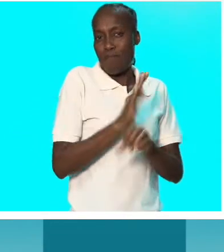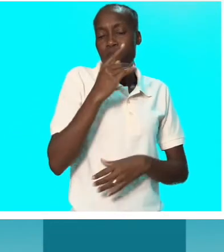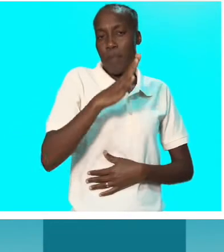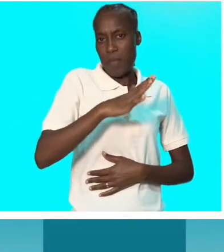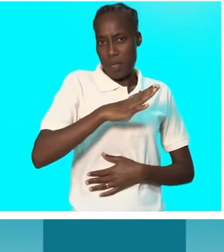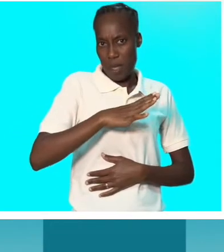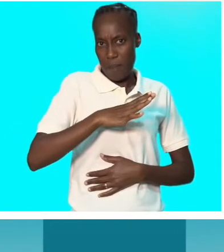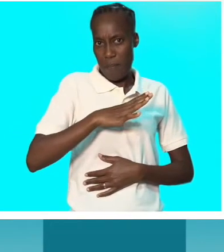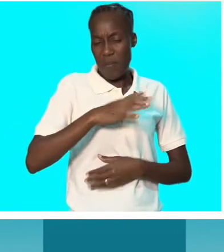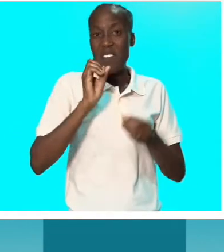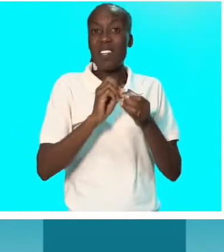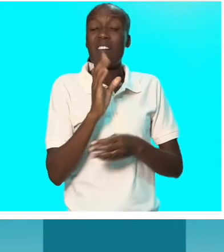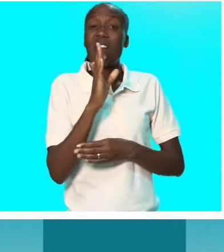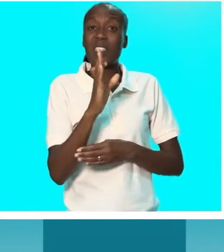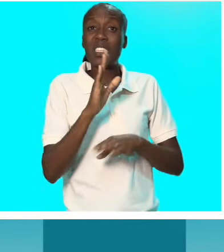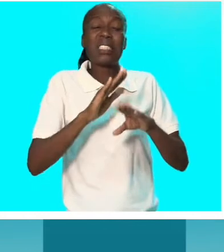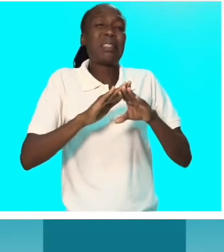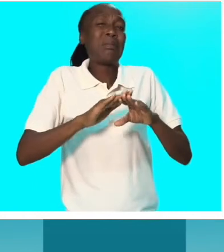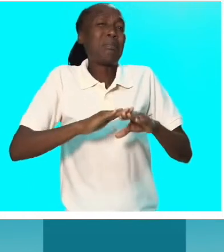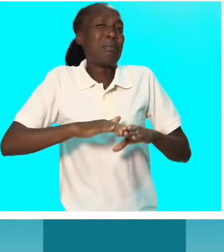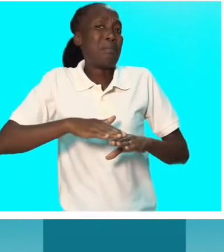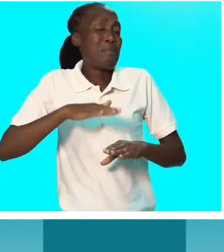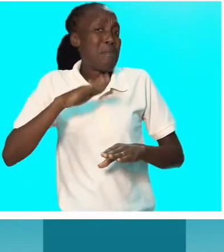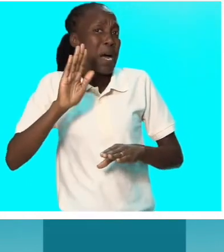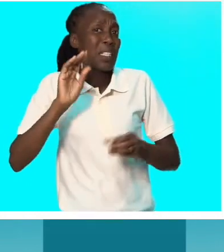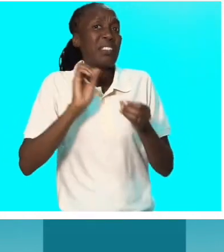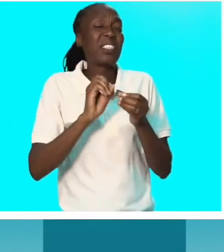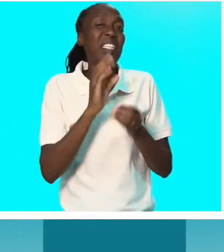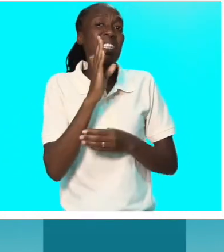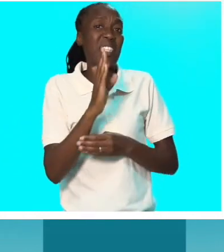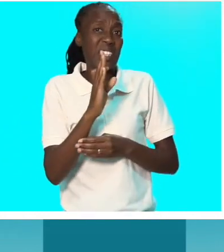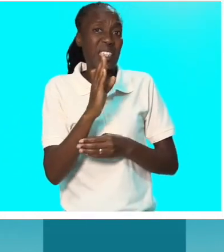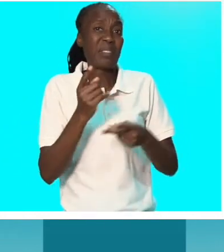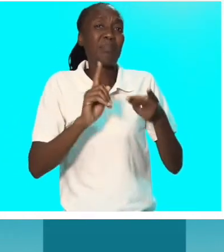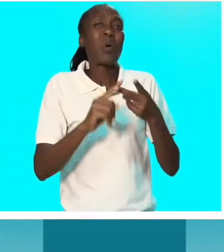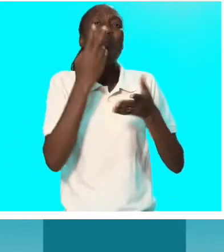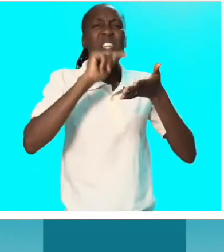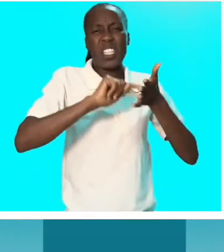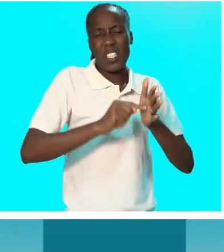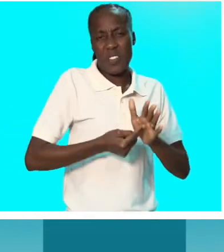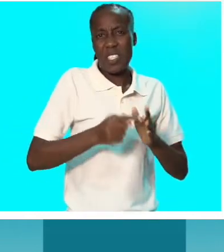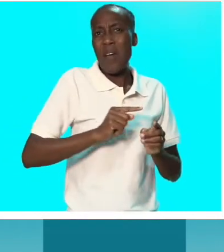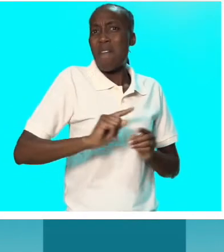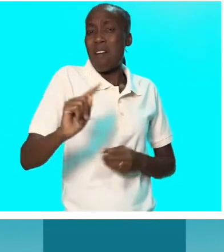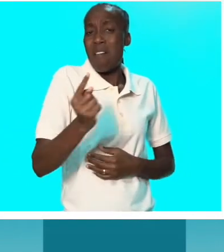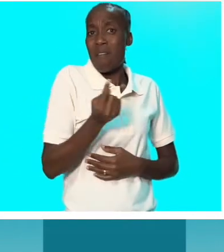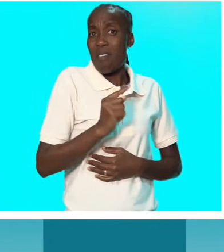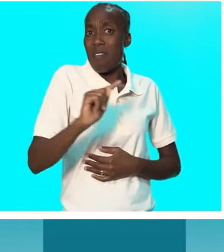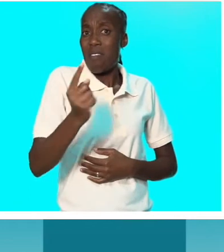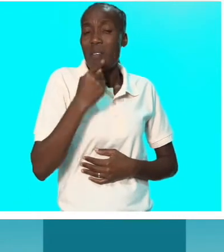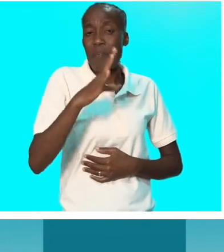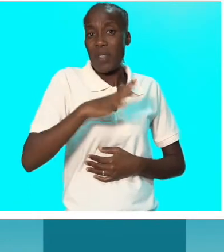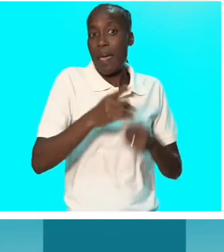Urinar volumes maiores, neste caso, de urina, mas também muitas vezes. O que